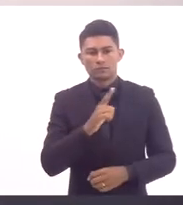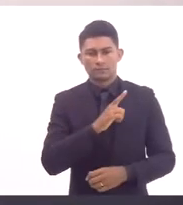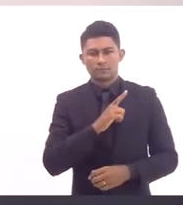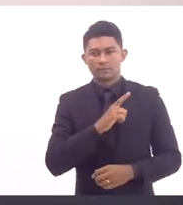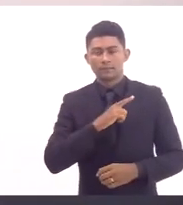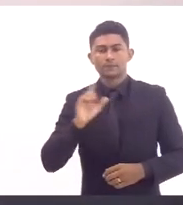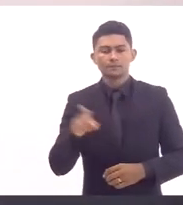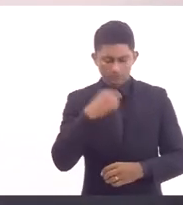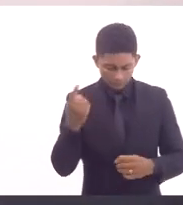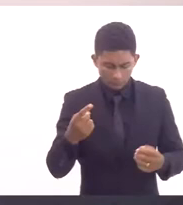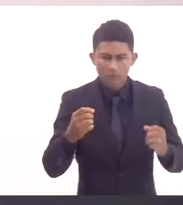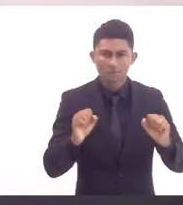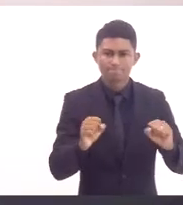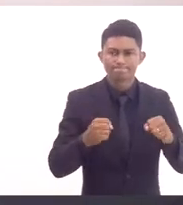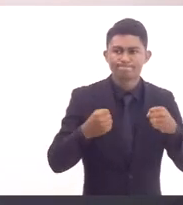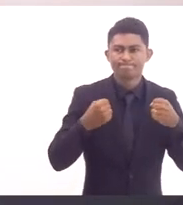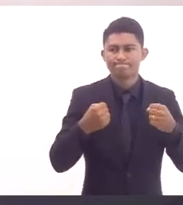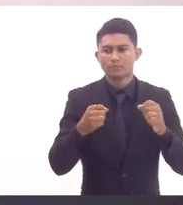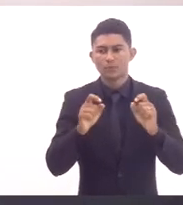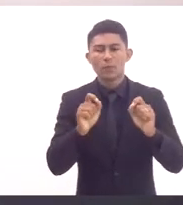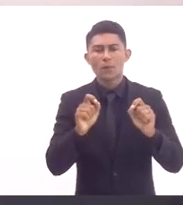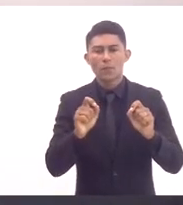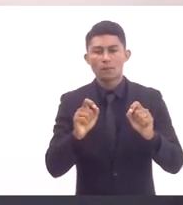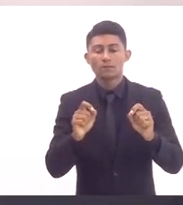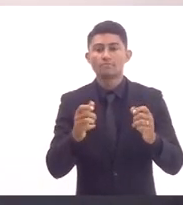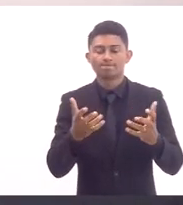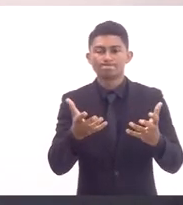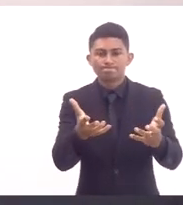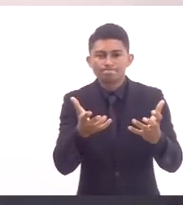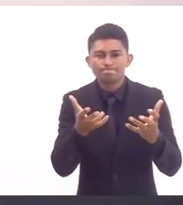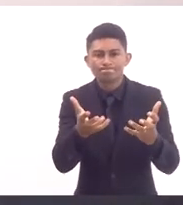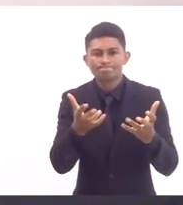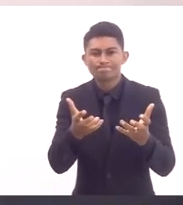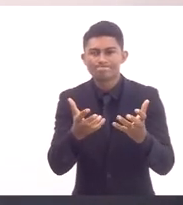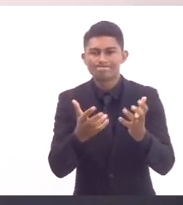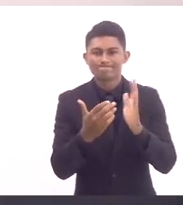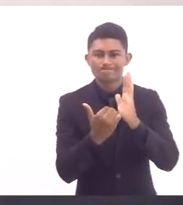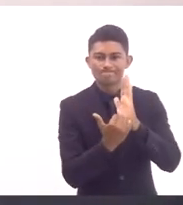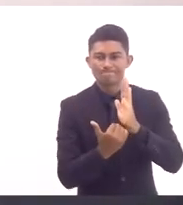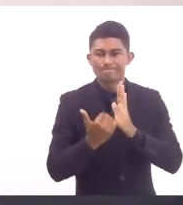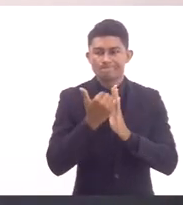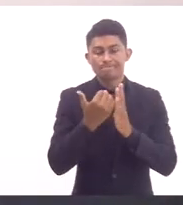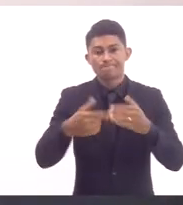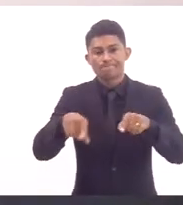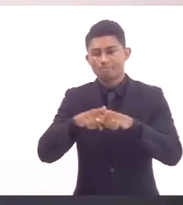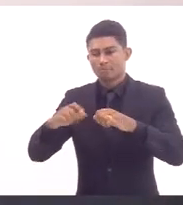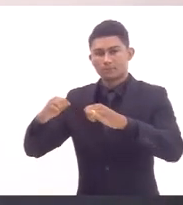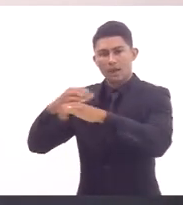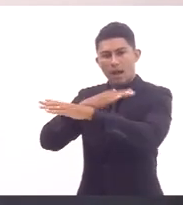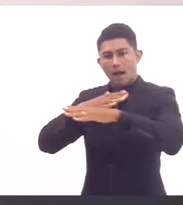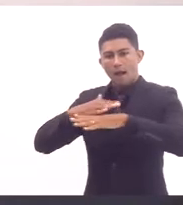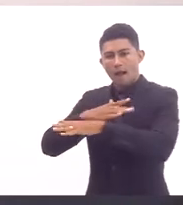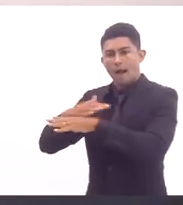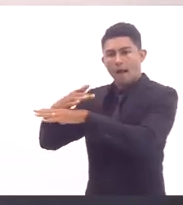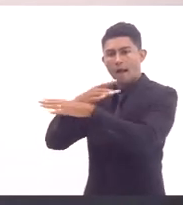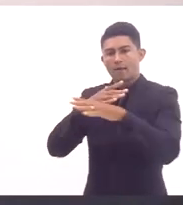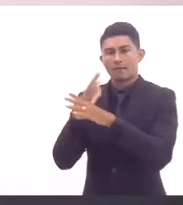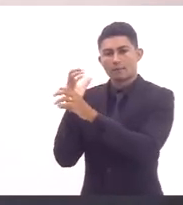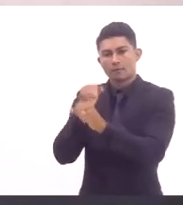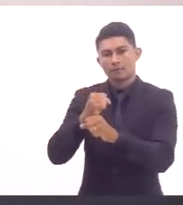gente Visa fortalecer e implementar né juntamente com os municípios né os 92